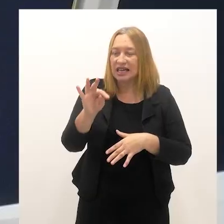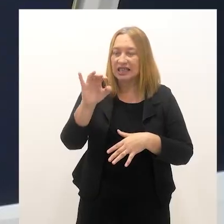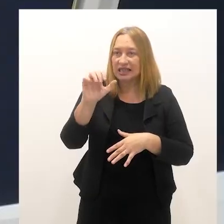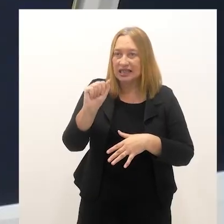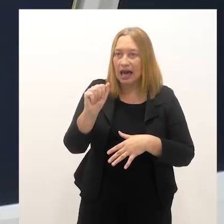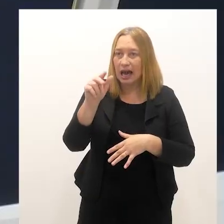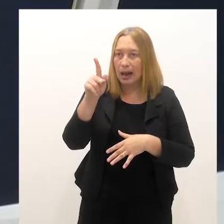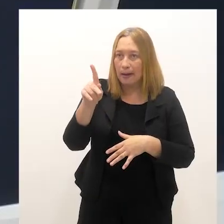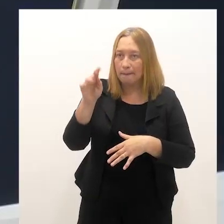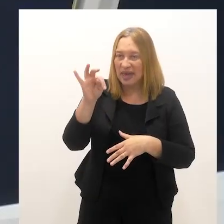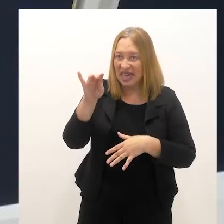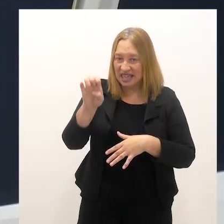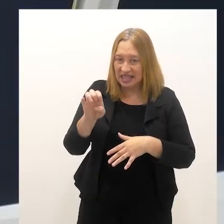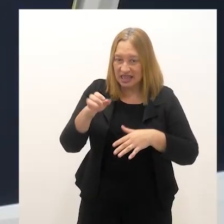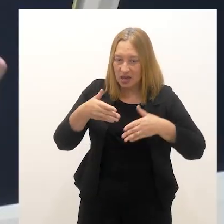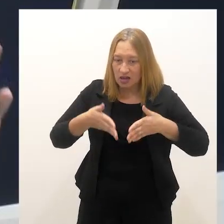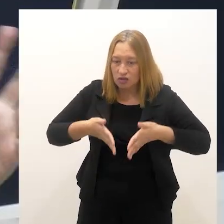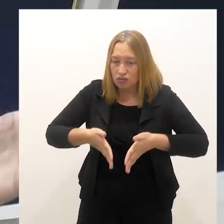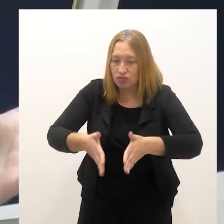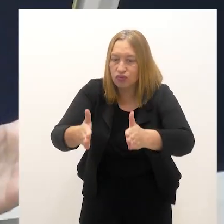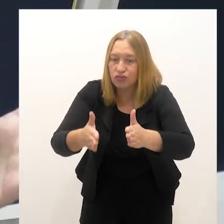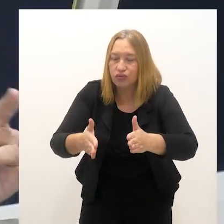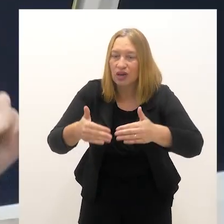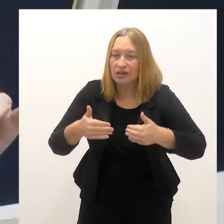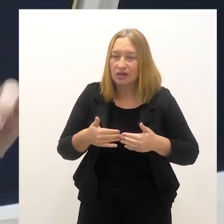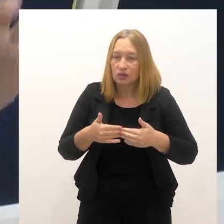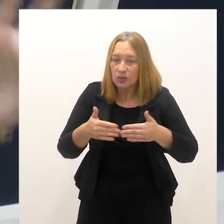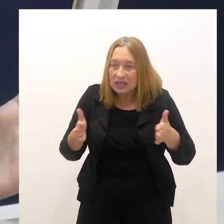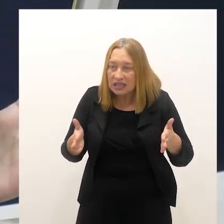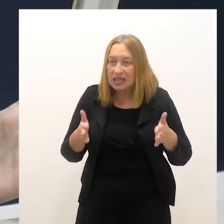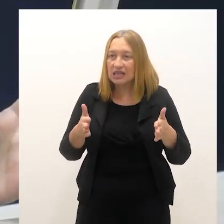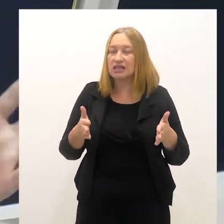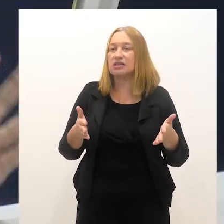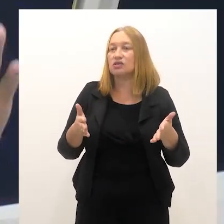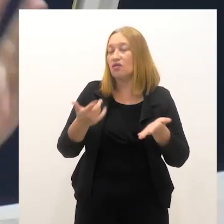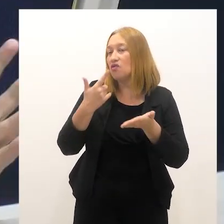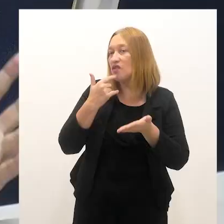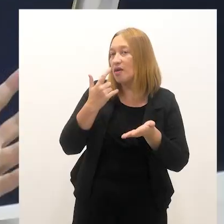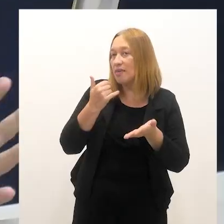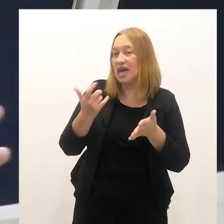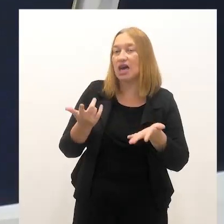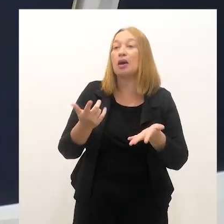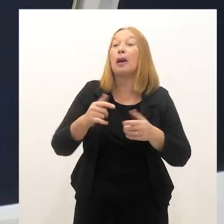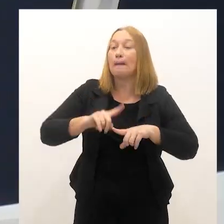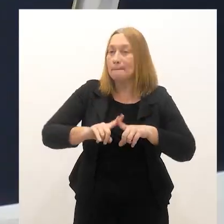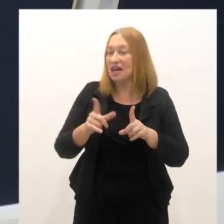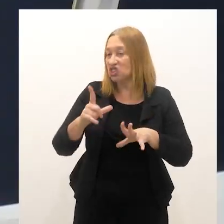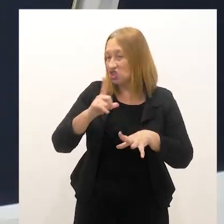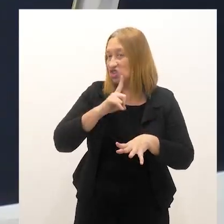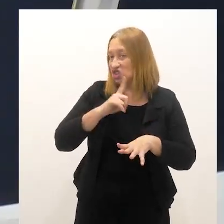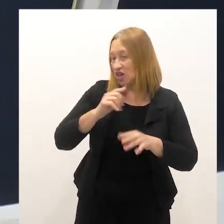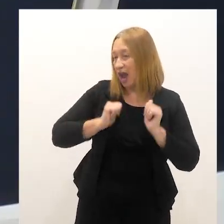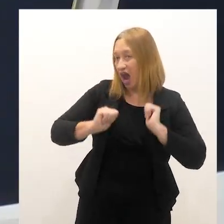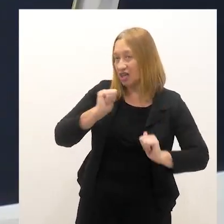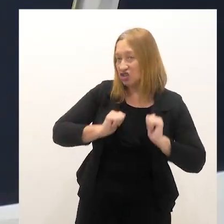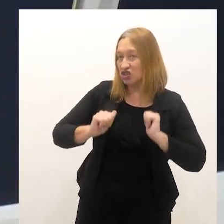na entrada, mas as pessoas estavam ali, os artistas estavam ali na entrada do teatro. E ali eu já